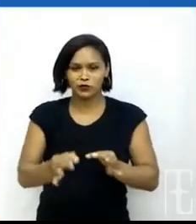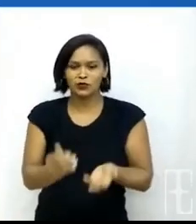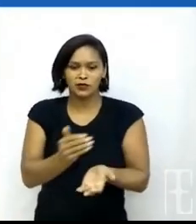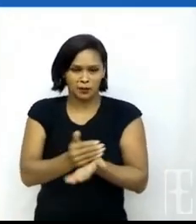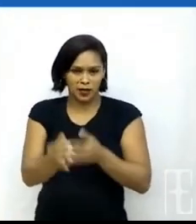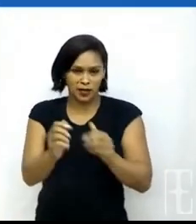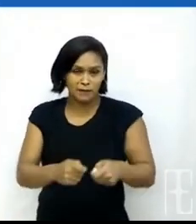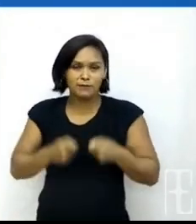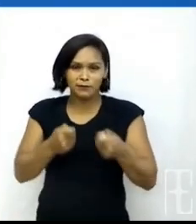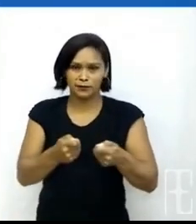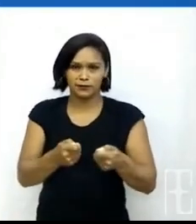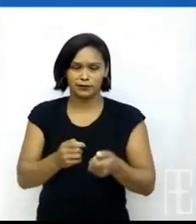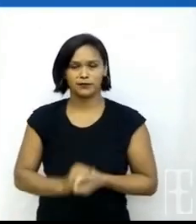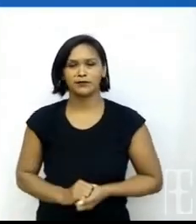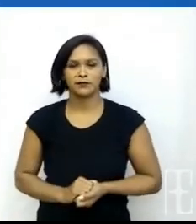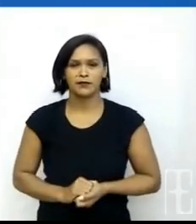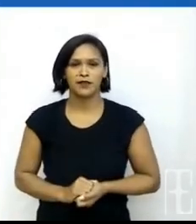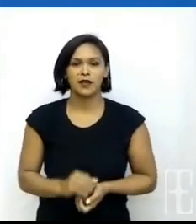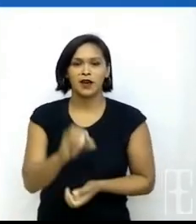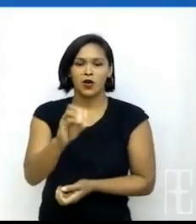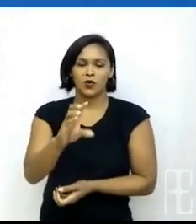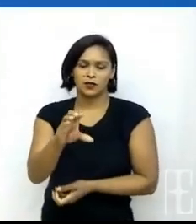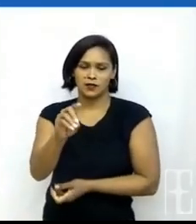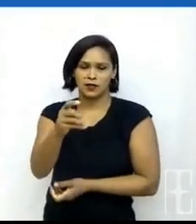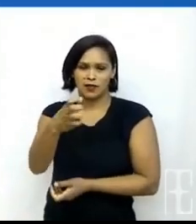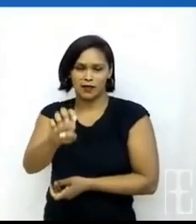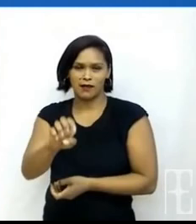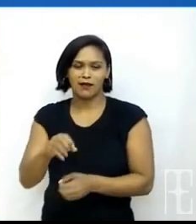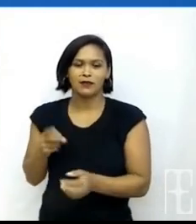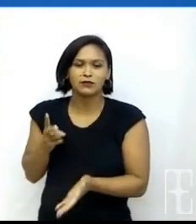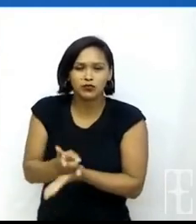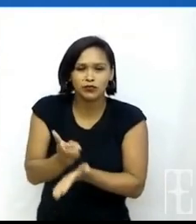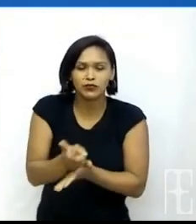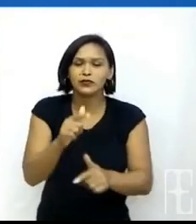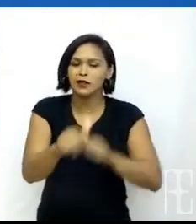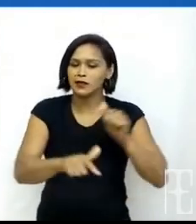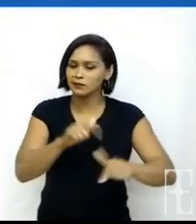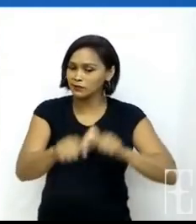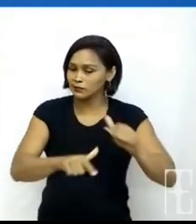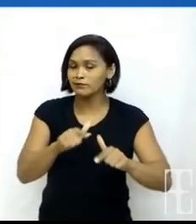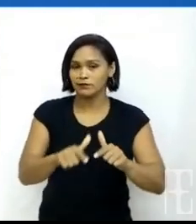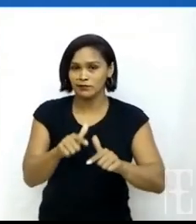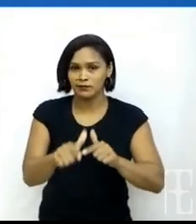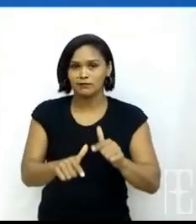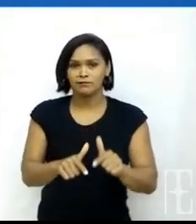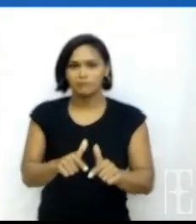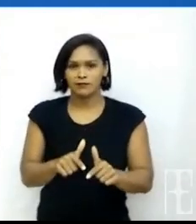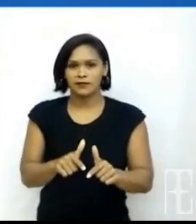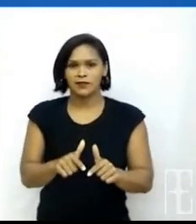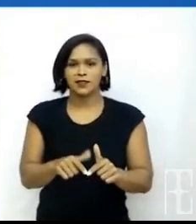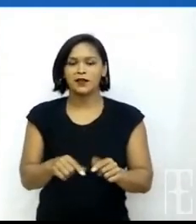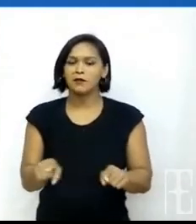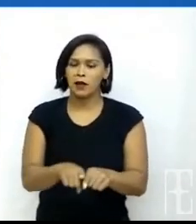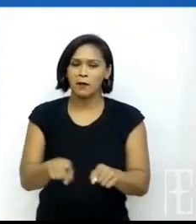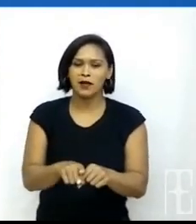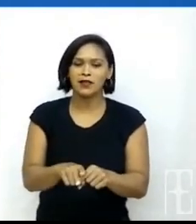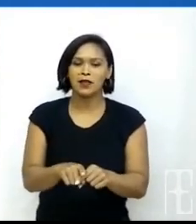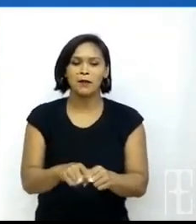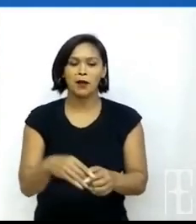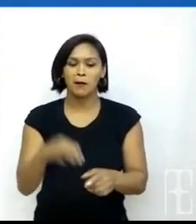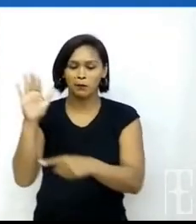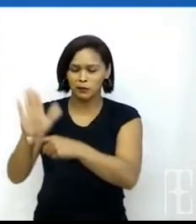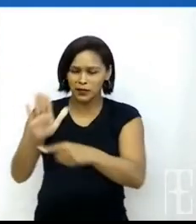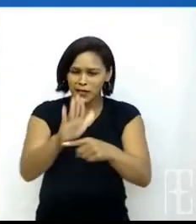resiliente. A OCDE continuará a trabalhar com, mas também para o